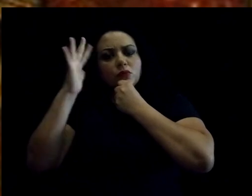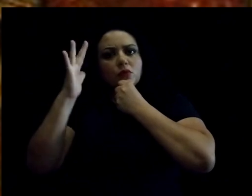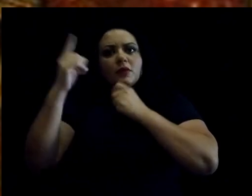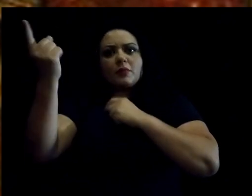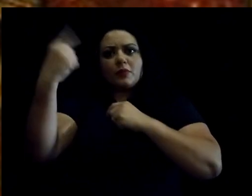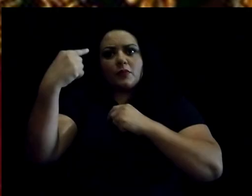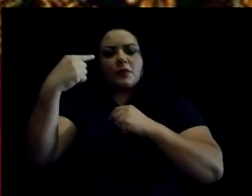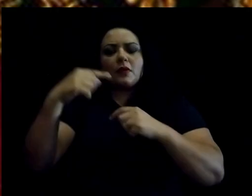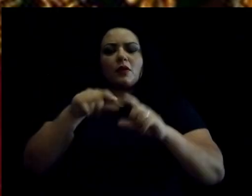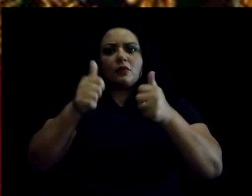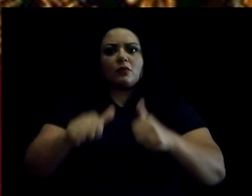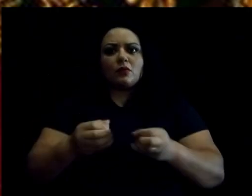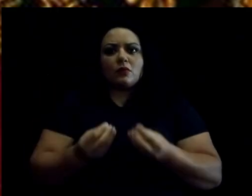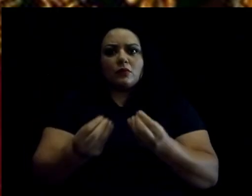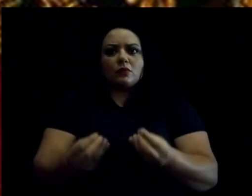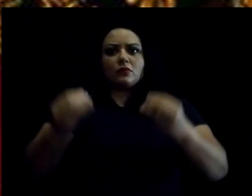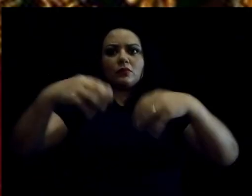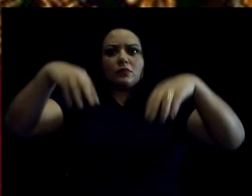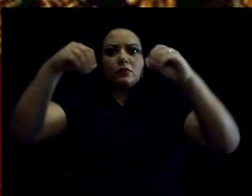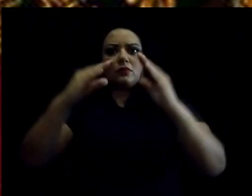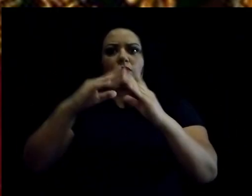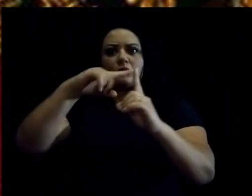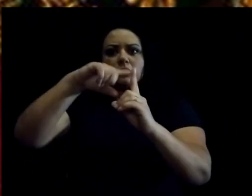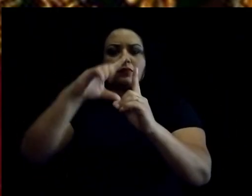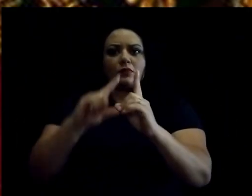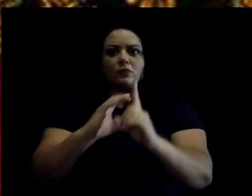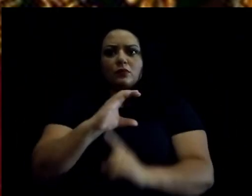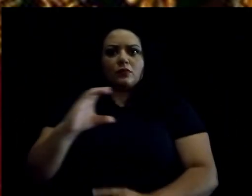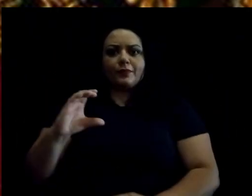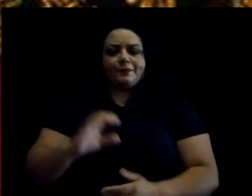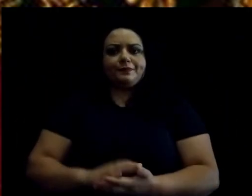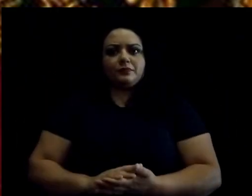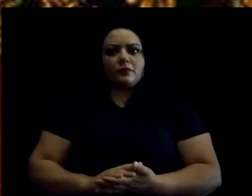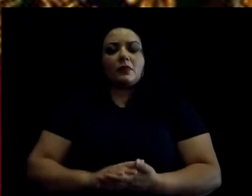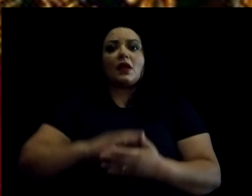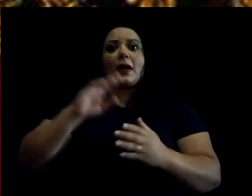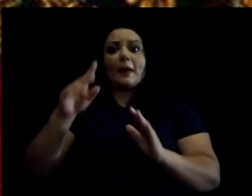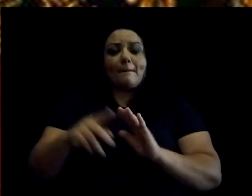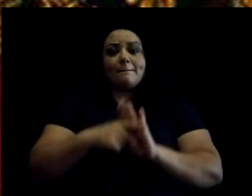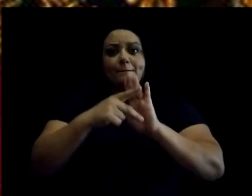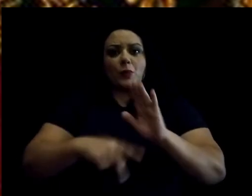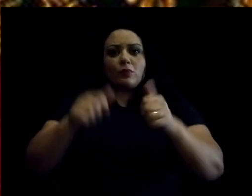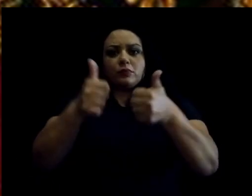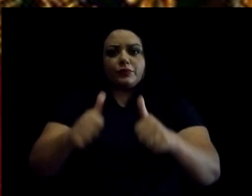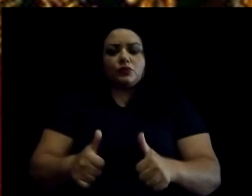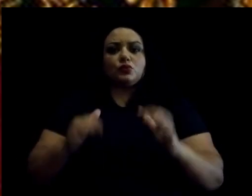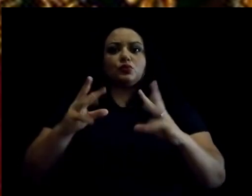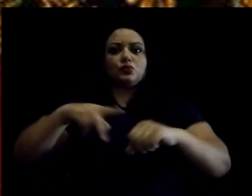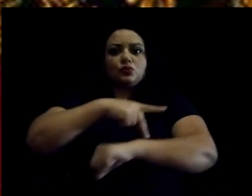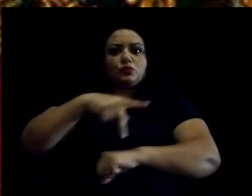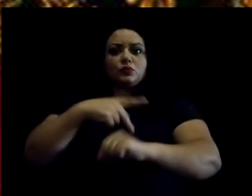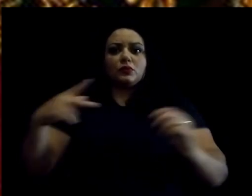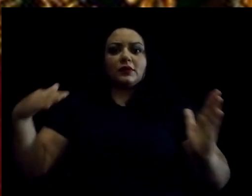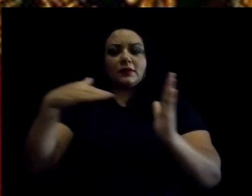naquele mosteiro, de onde nunca mais saiu. Por ser padroeira da Polônia, a imagem é venerada em todo